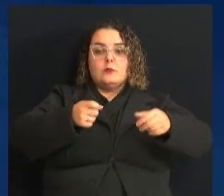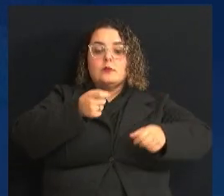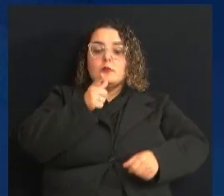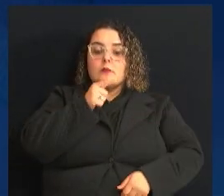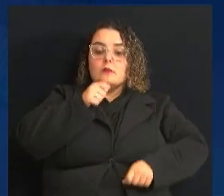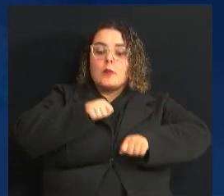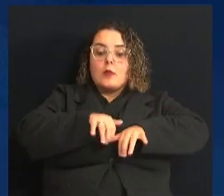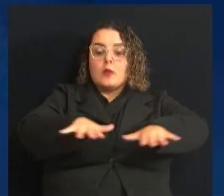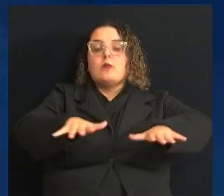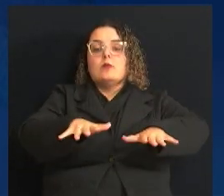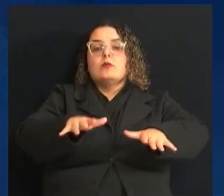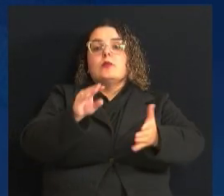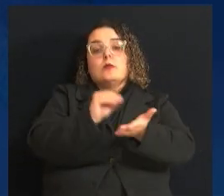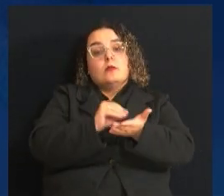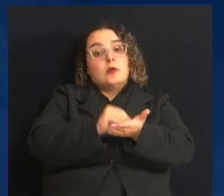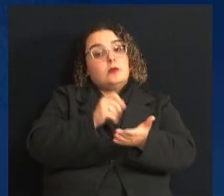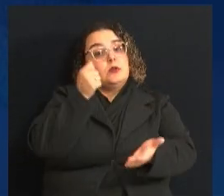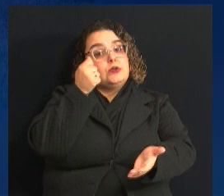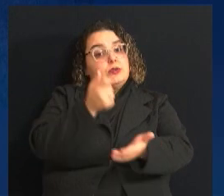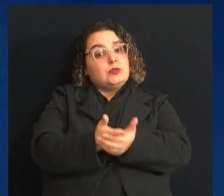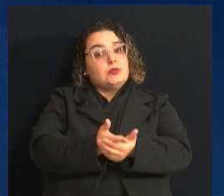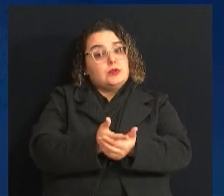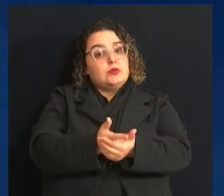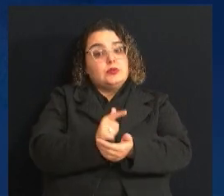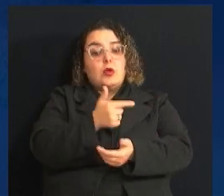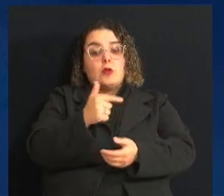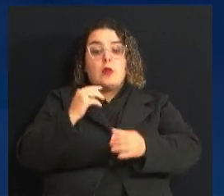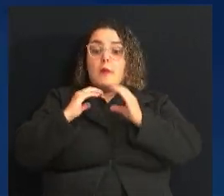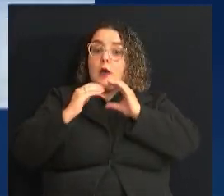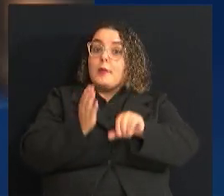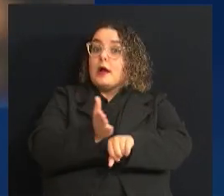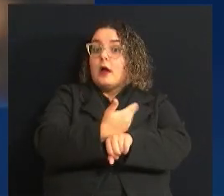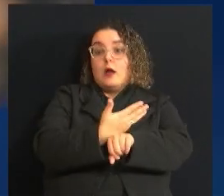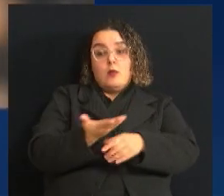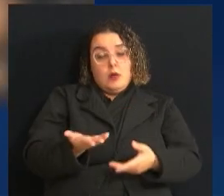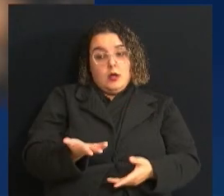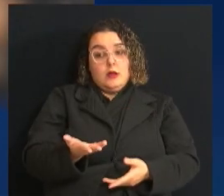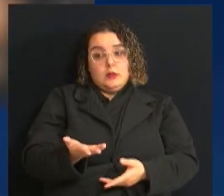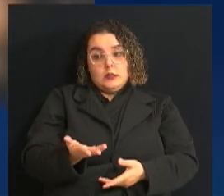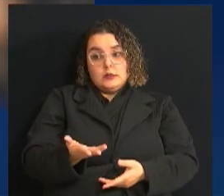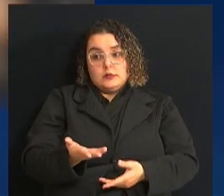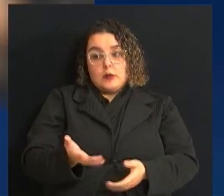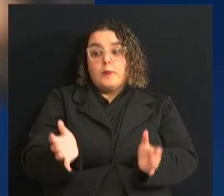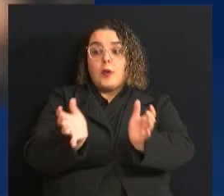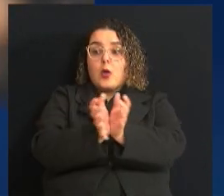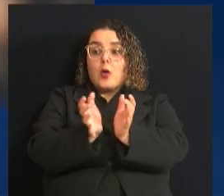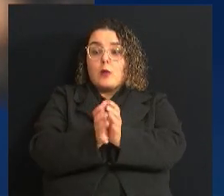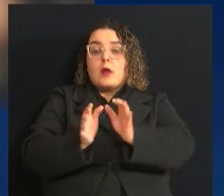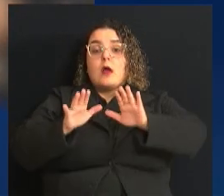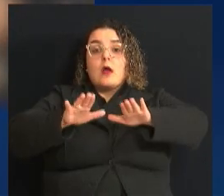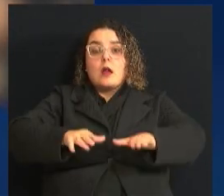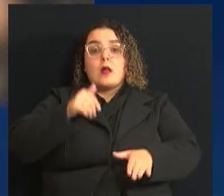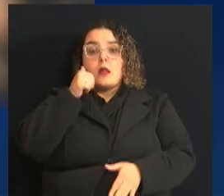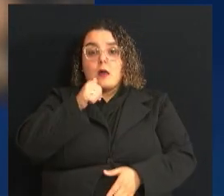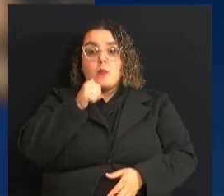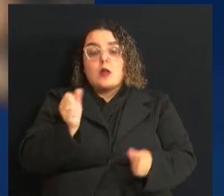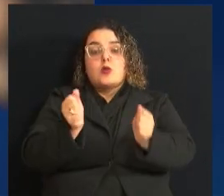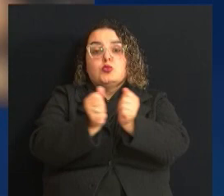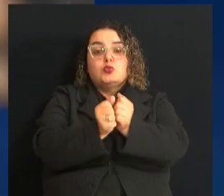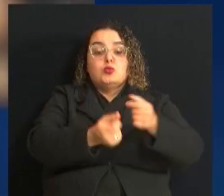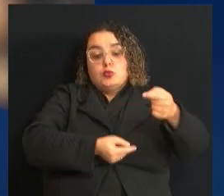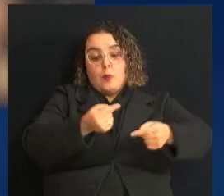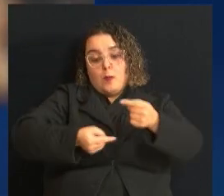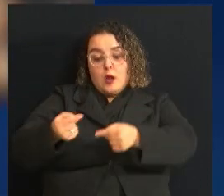de pagamentos sem prévia comunicação ao usuário. Comissão Permanente da Mulher se reúne e debate em